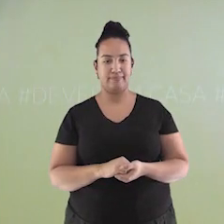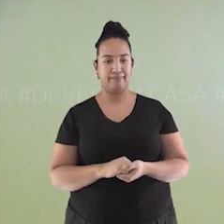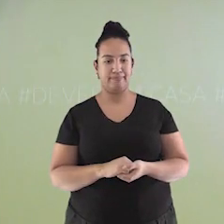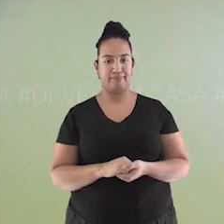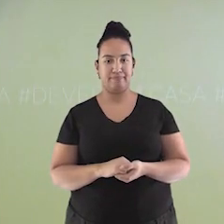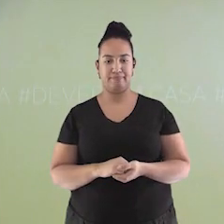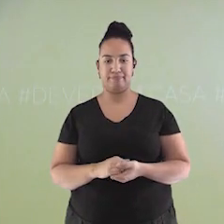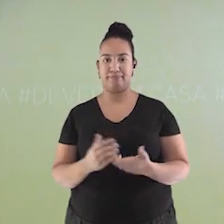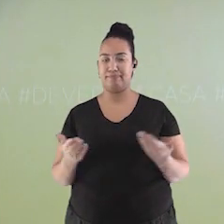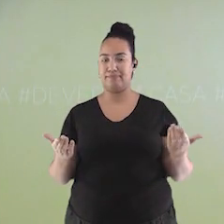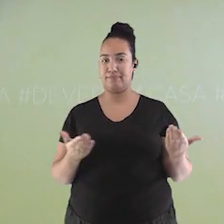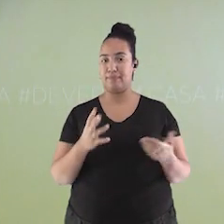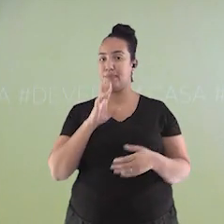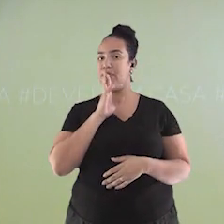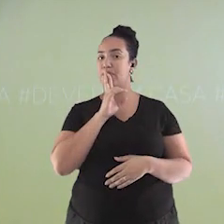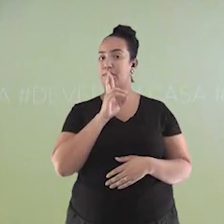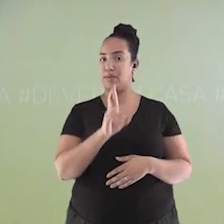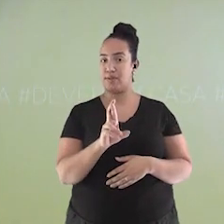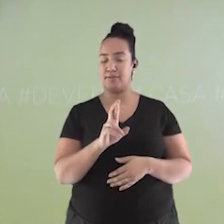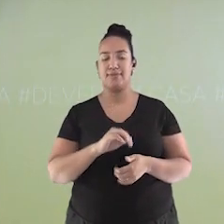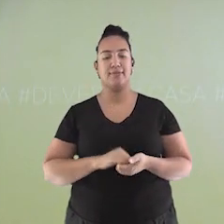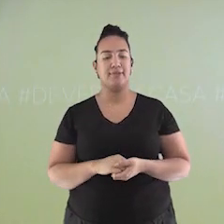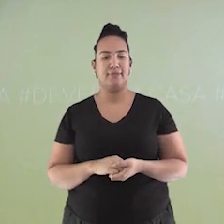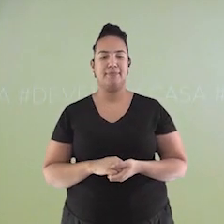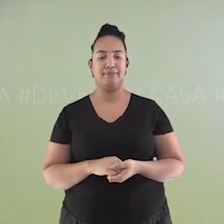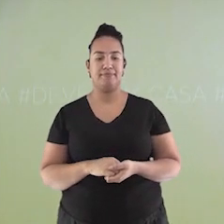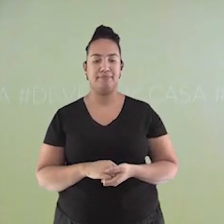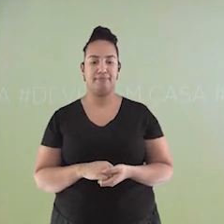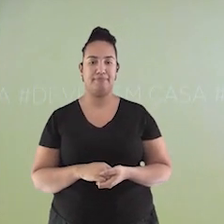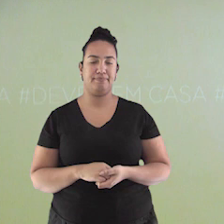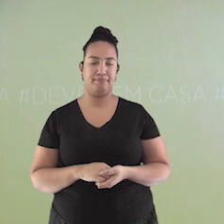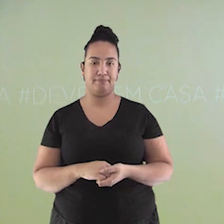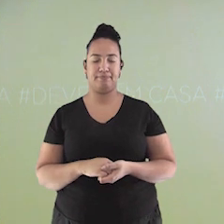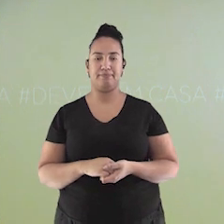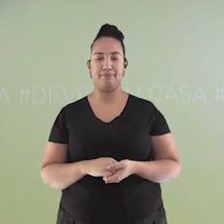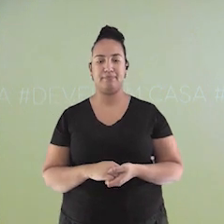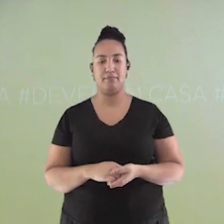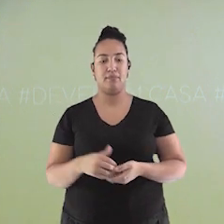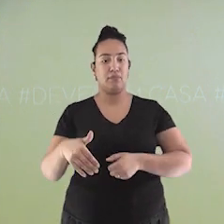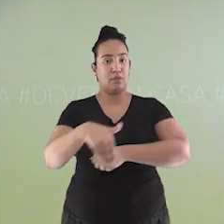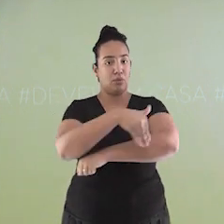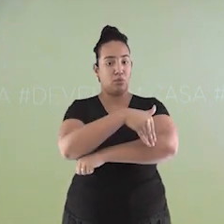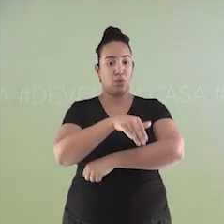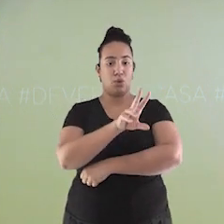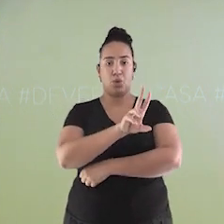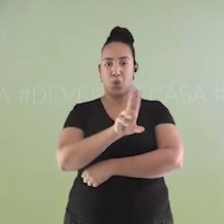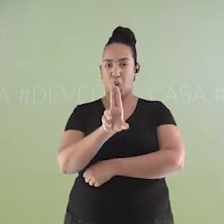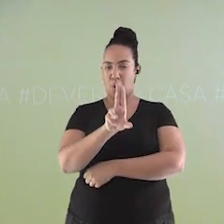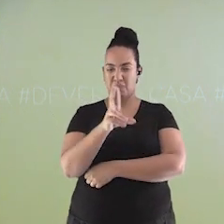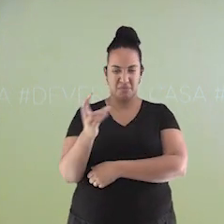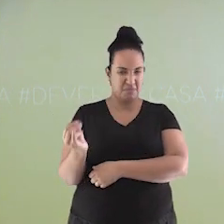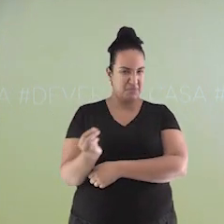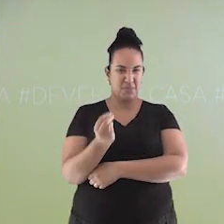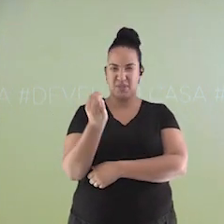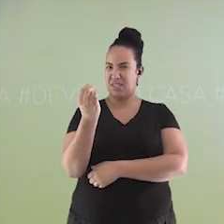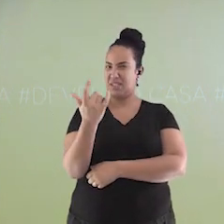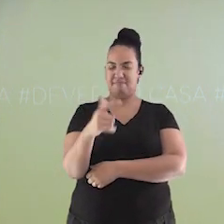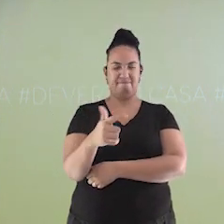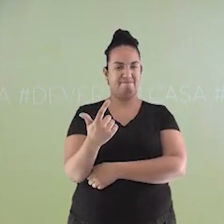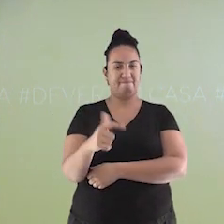Vamos corrigir a atividade? Os nomes das ruas não são importantes para a